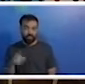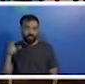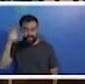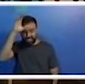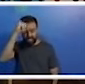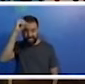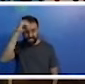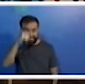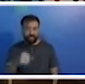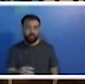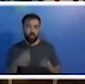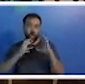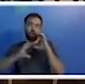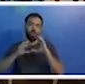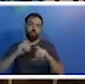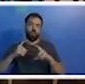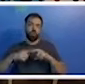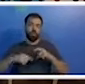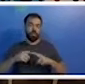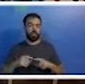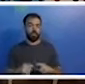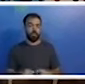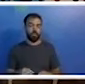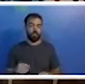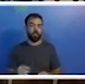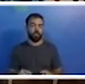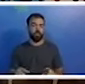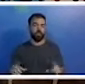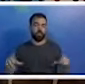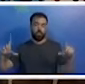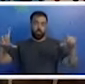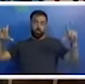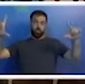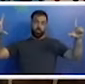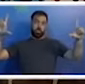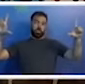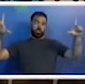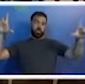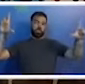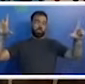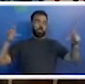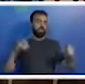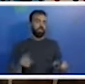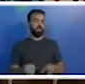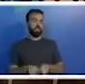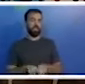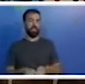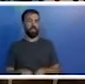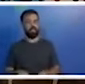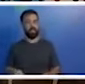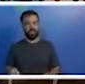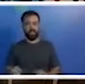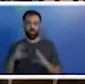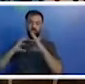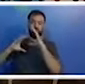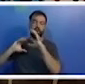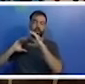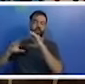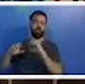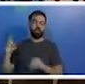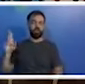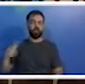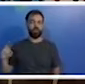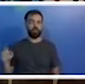sobre os meios de comunicação o cinema também é um meio de comunicação é uma arte e por muito tempo ele foi